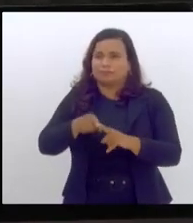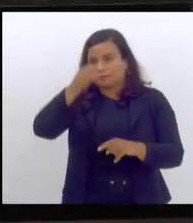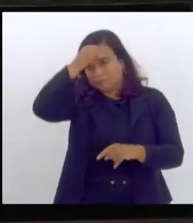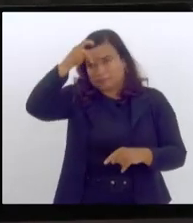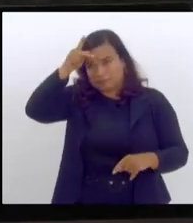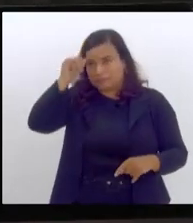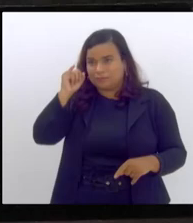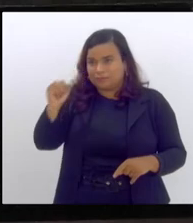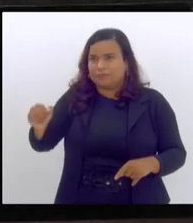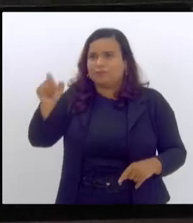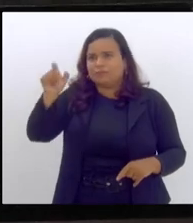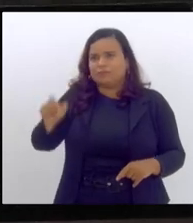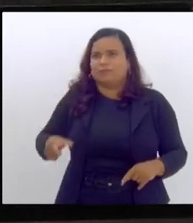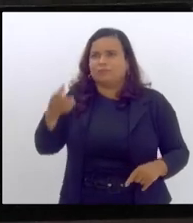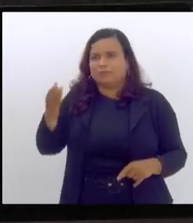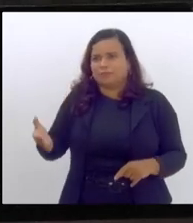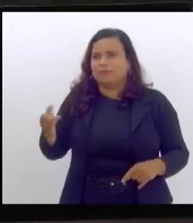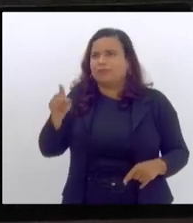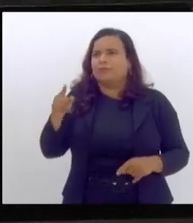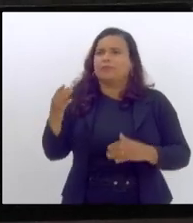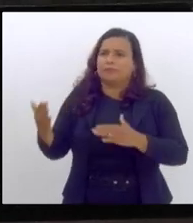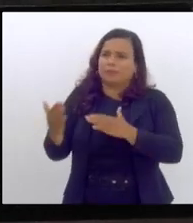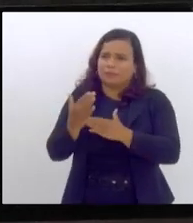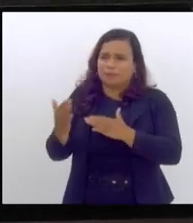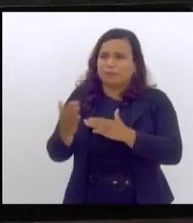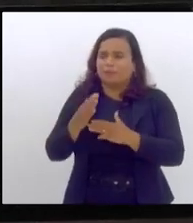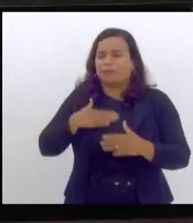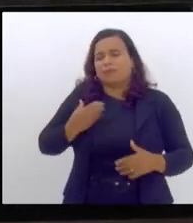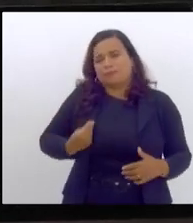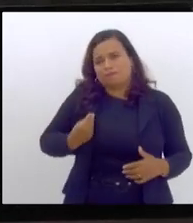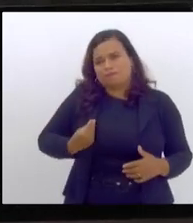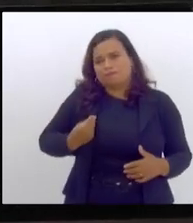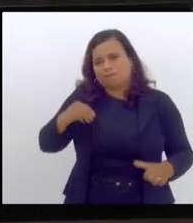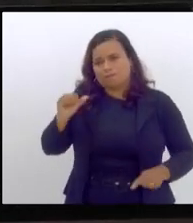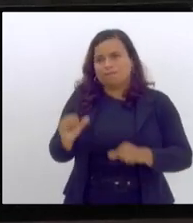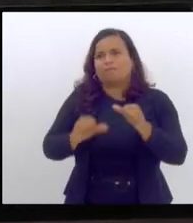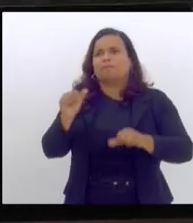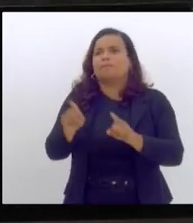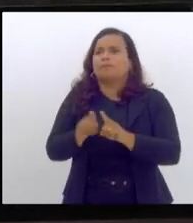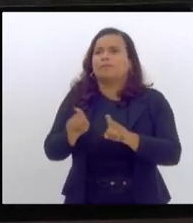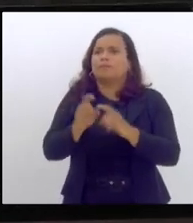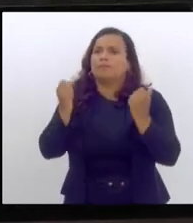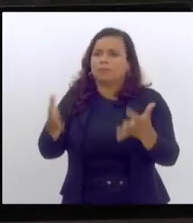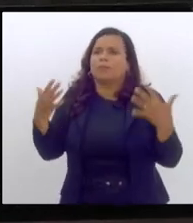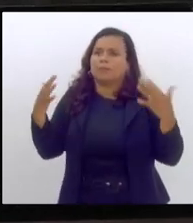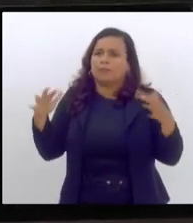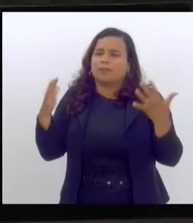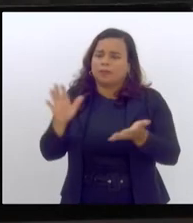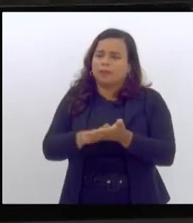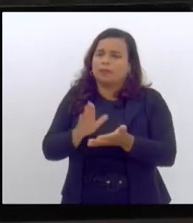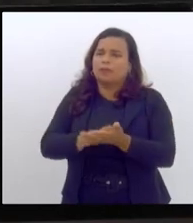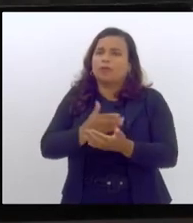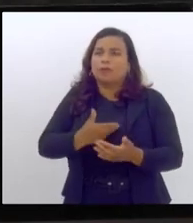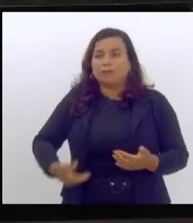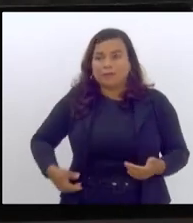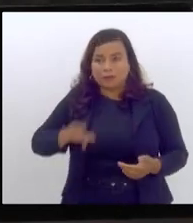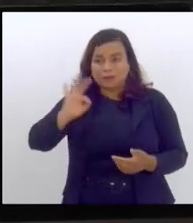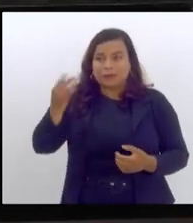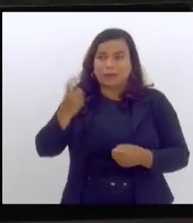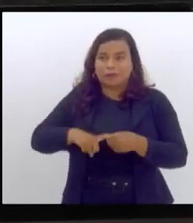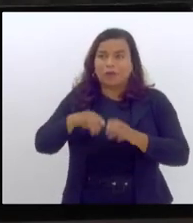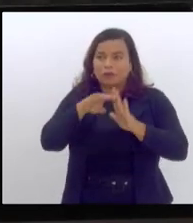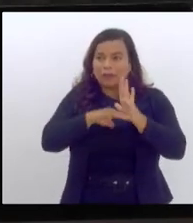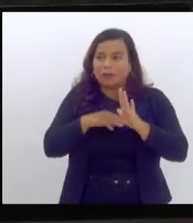prefeito que foi realmente um divisor de águas na minha vida, e parabenizar o governo federal por a retomada